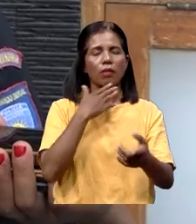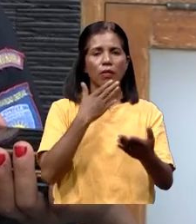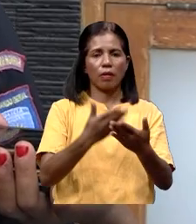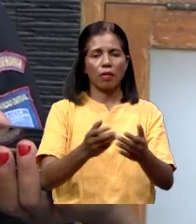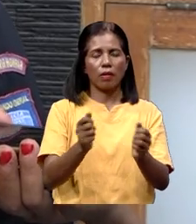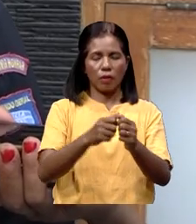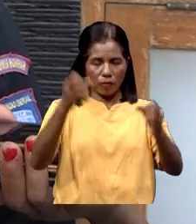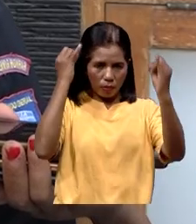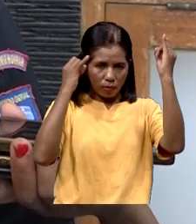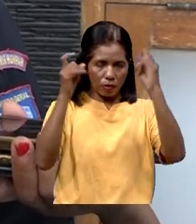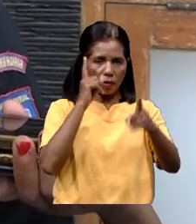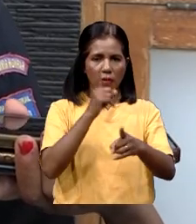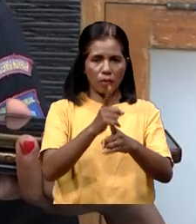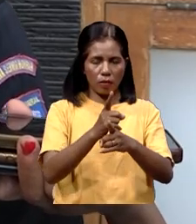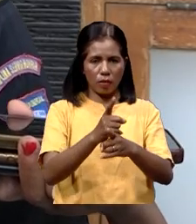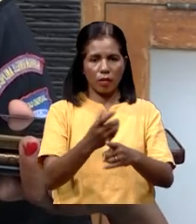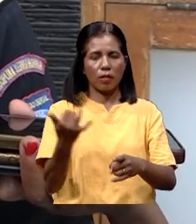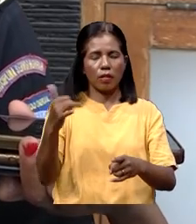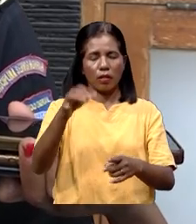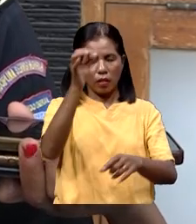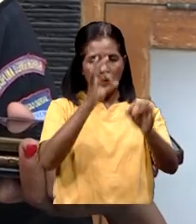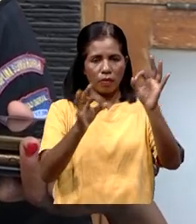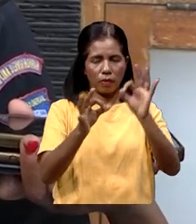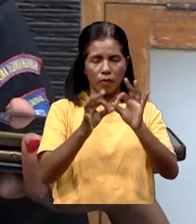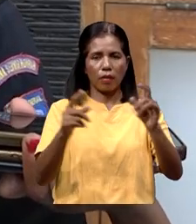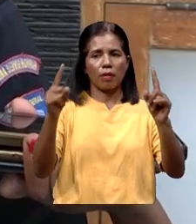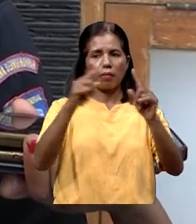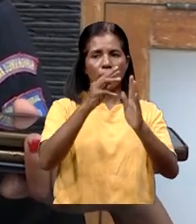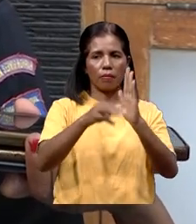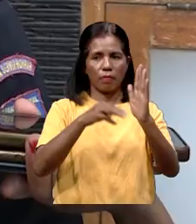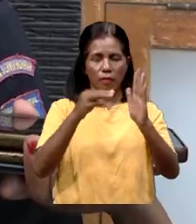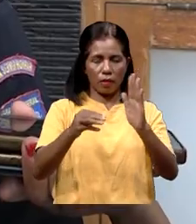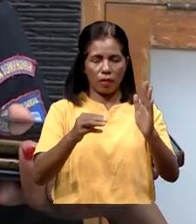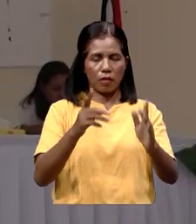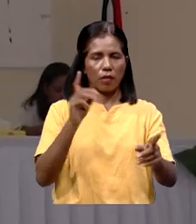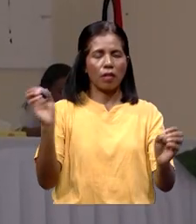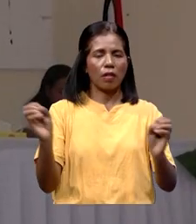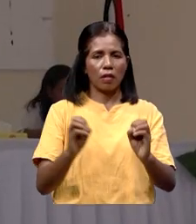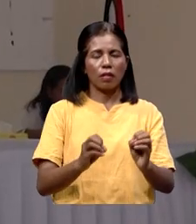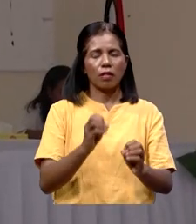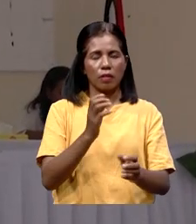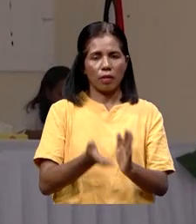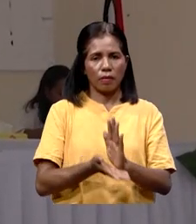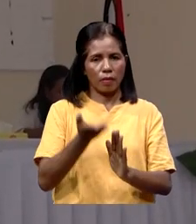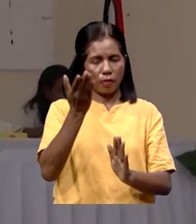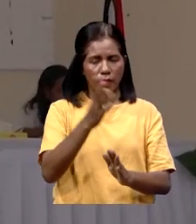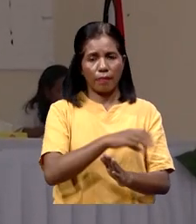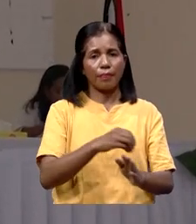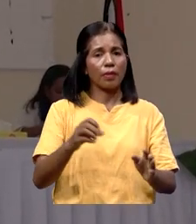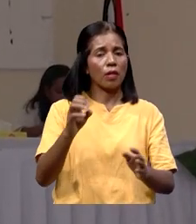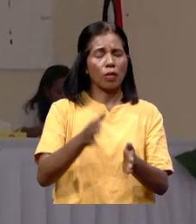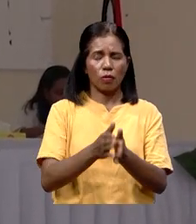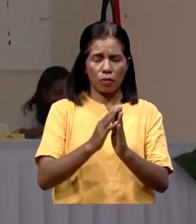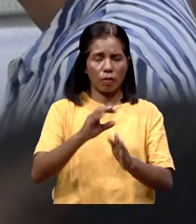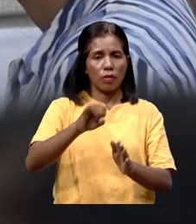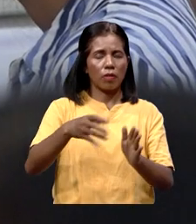nebe maklos e dia sirne confiança baia media sem reserva. Espírito mos husuba jornalista sira